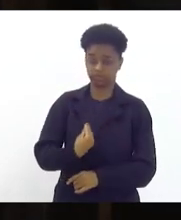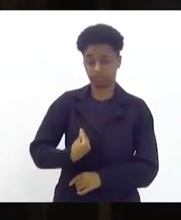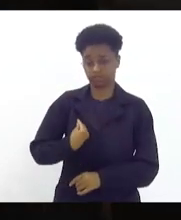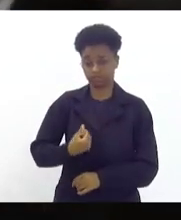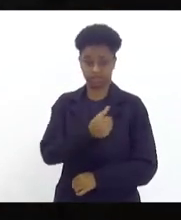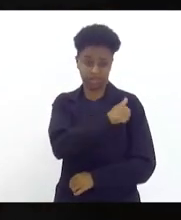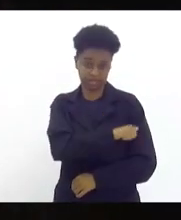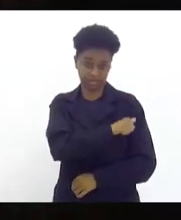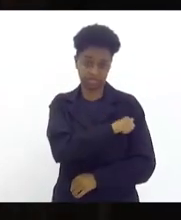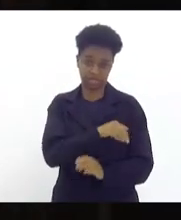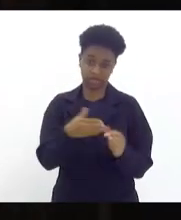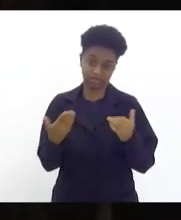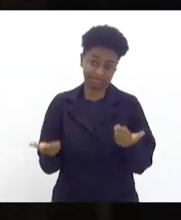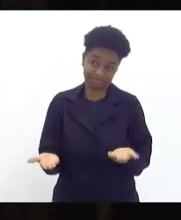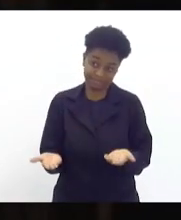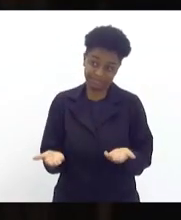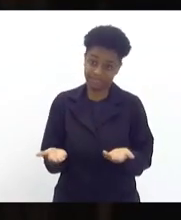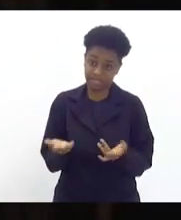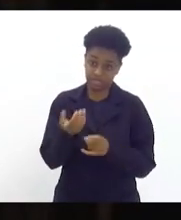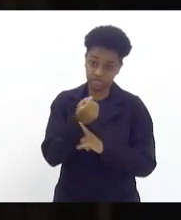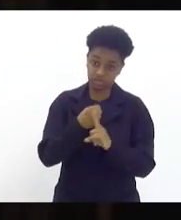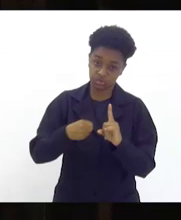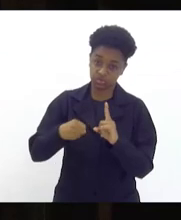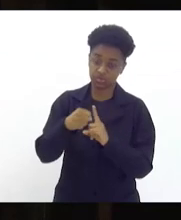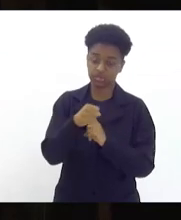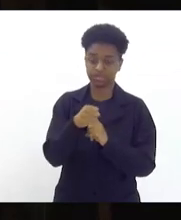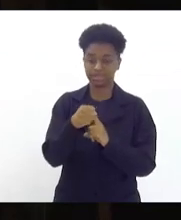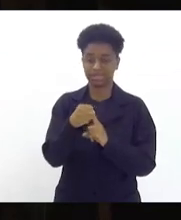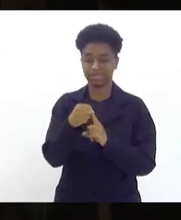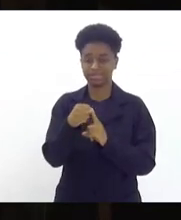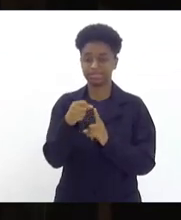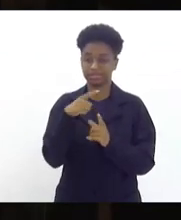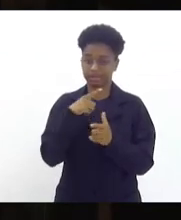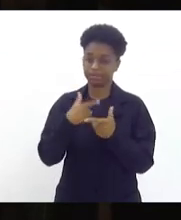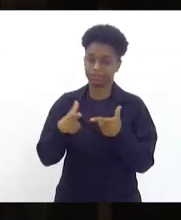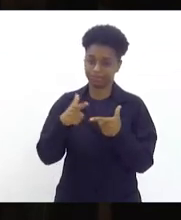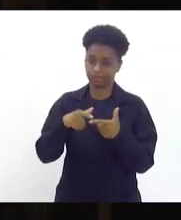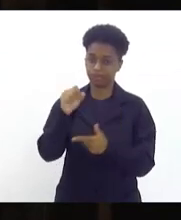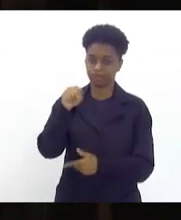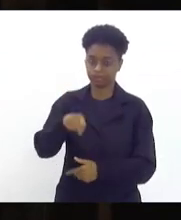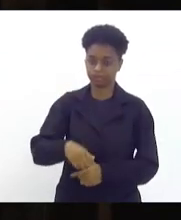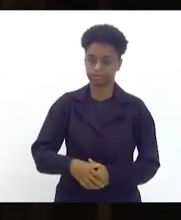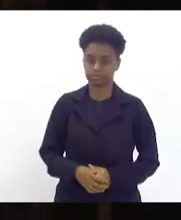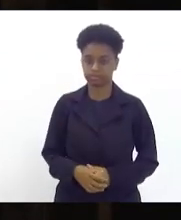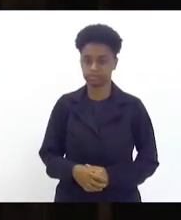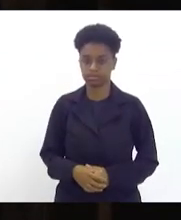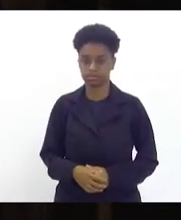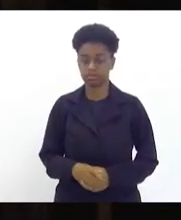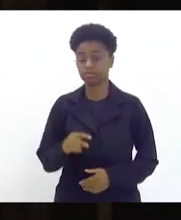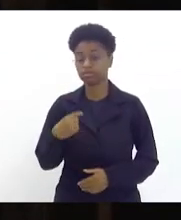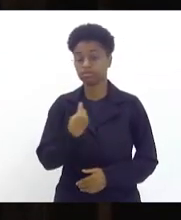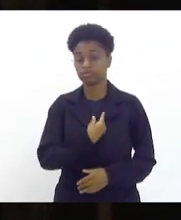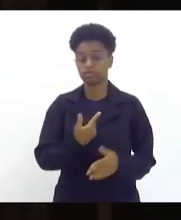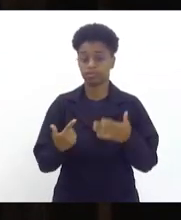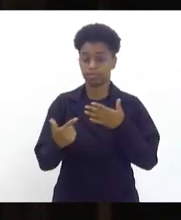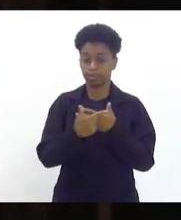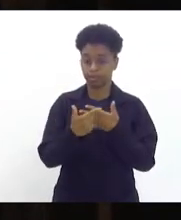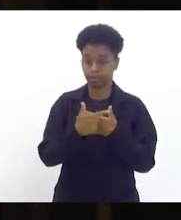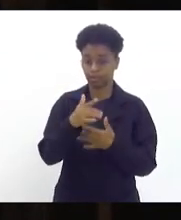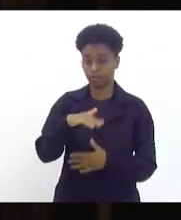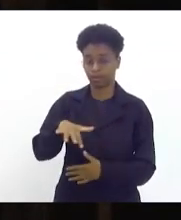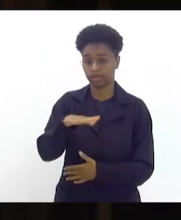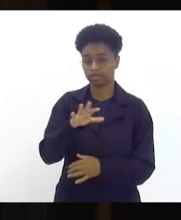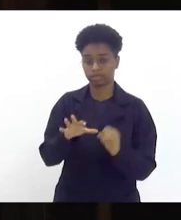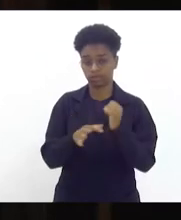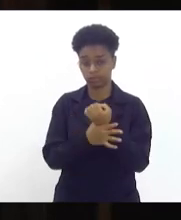no Rio de Janeiro né e a sociedade a gente tem problemas a nossa função na segurança é